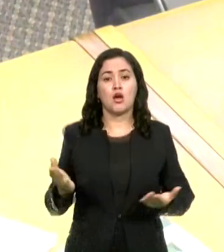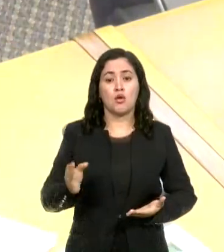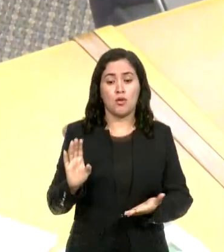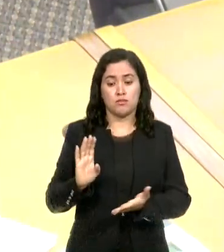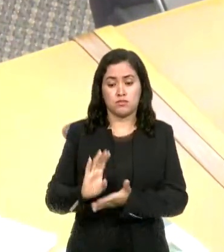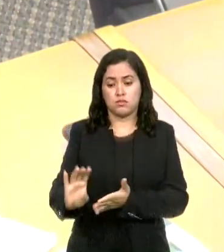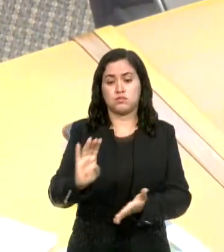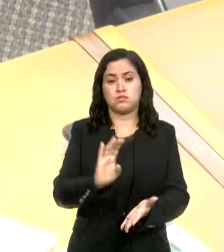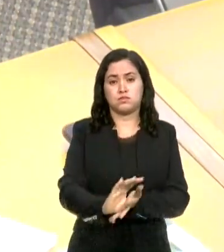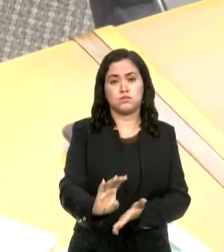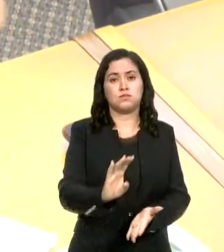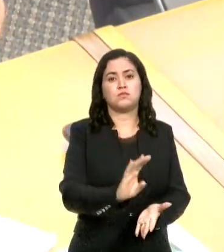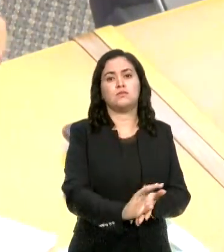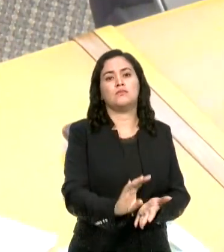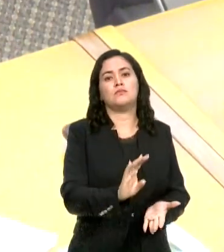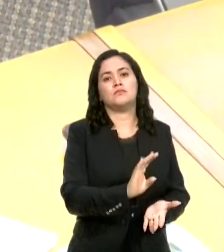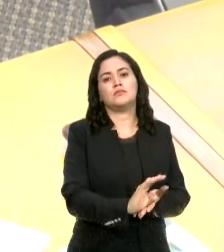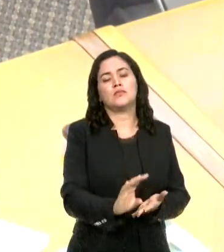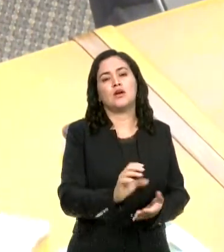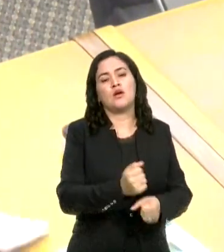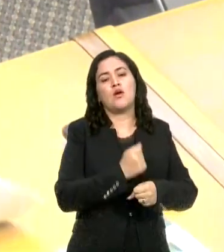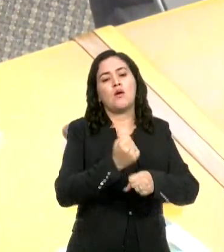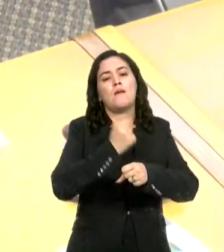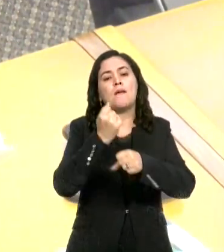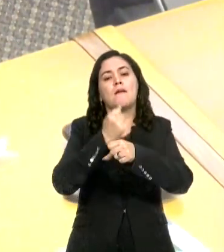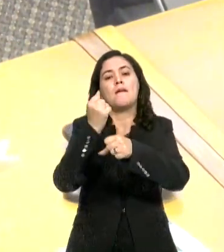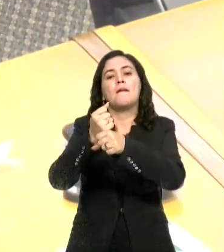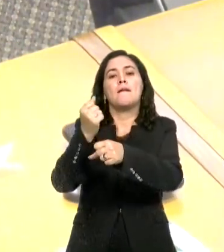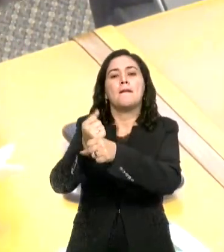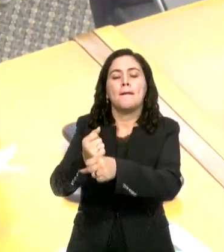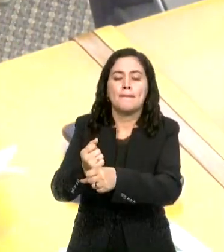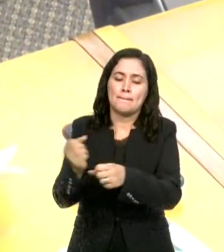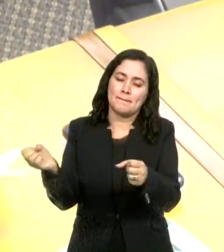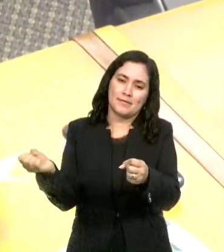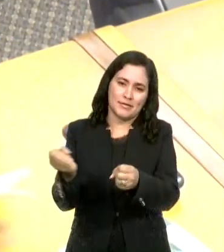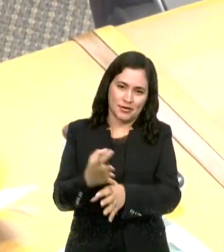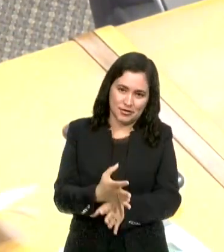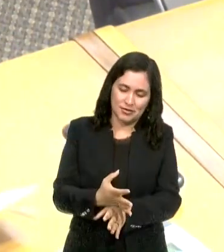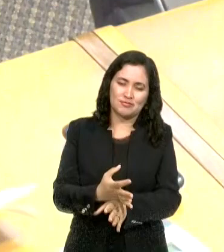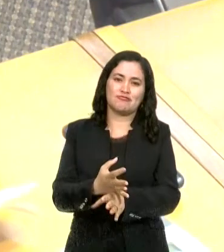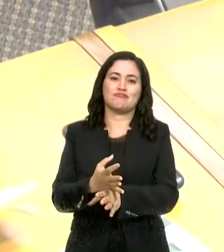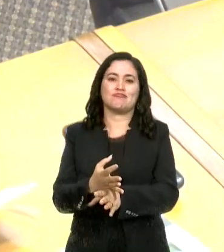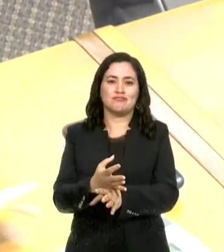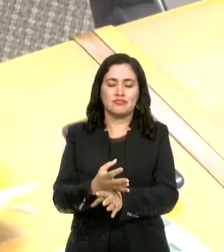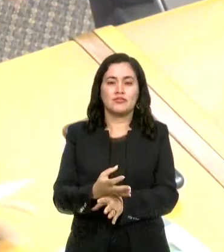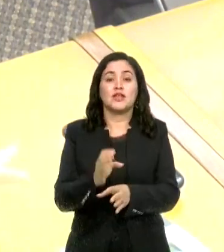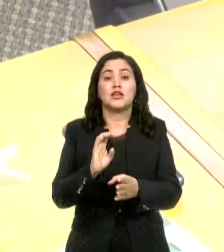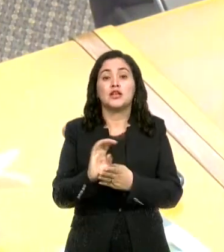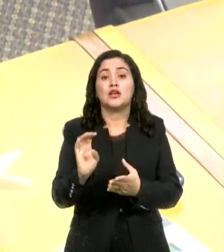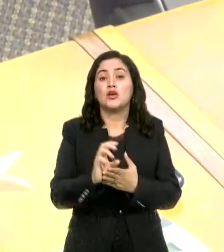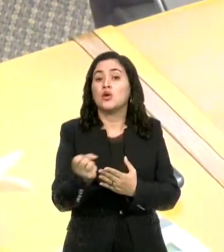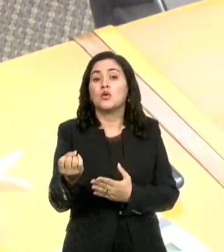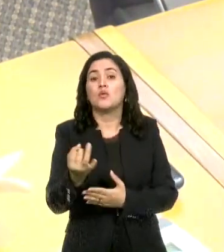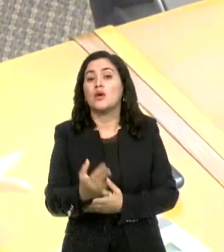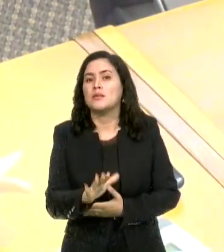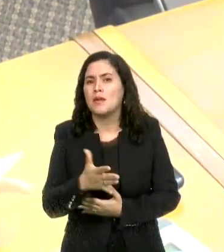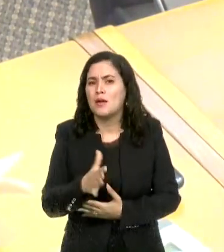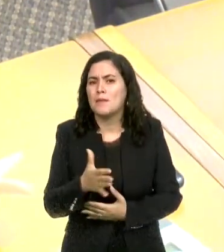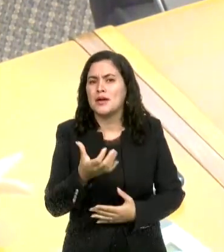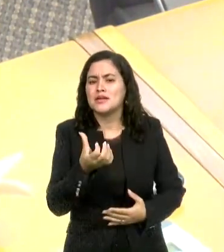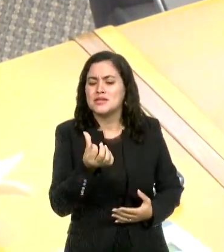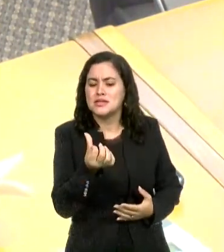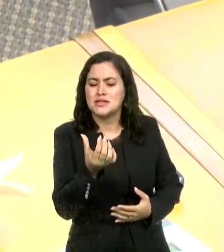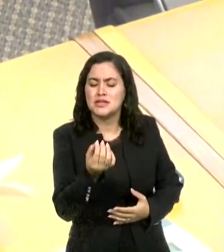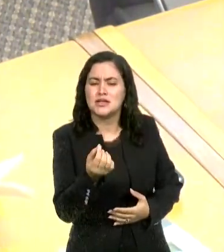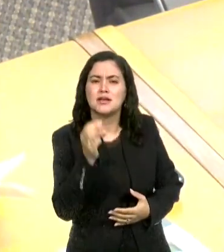600 milhões de reais no Maranhão. Investir na saúde, mas vai investir também, que vai ter